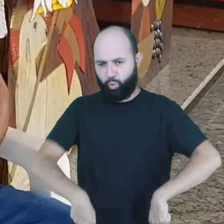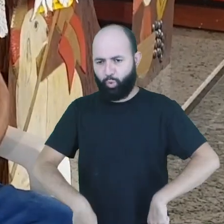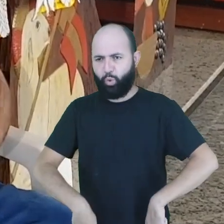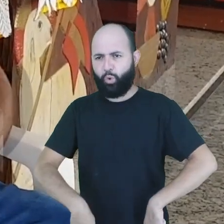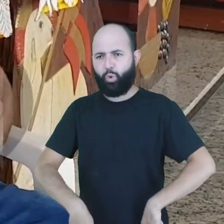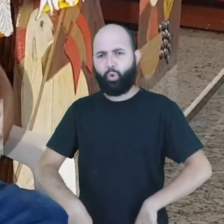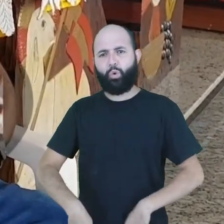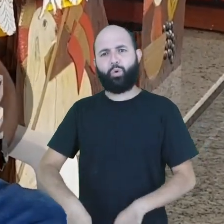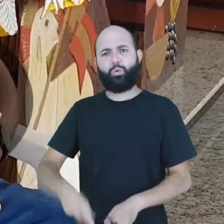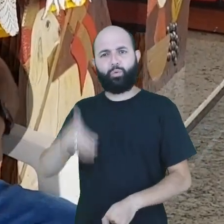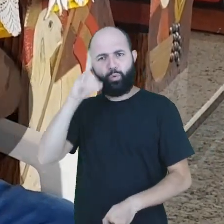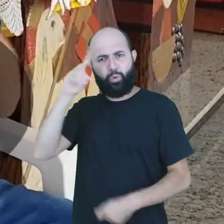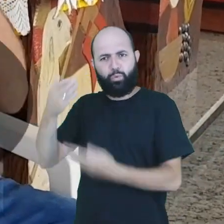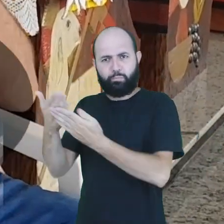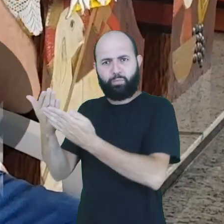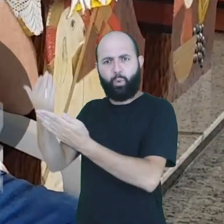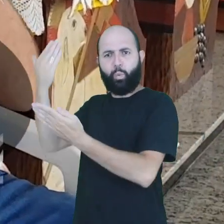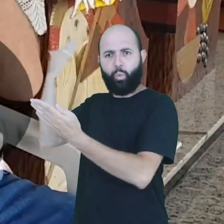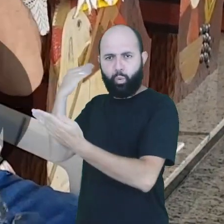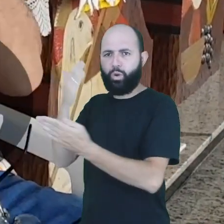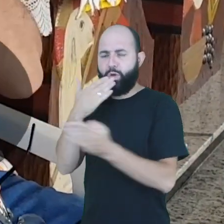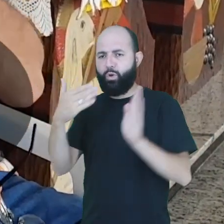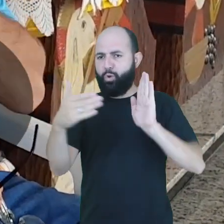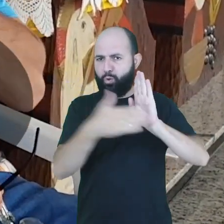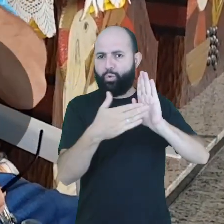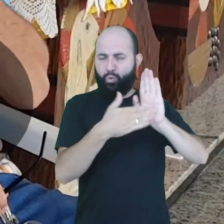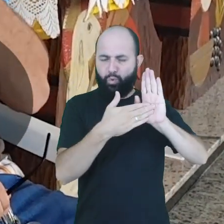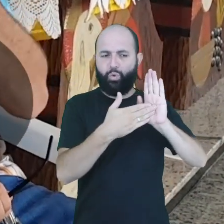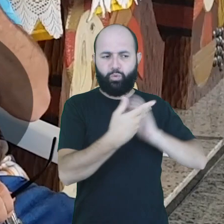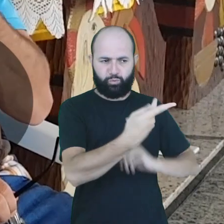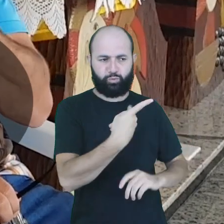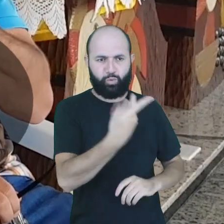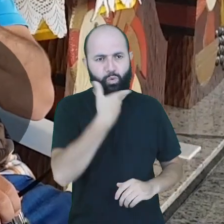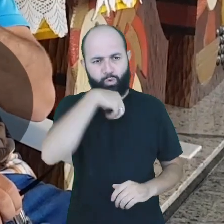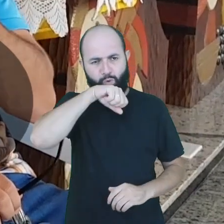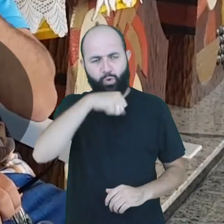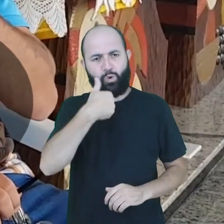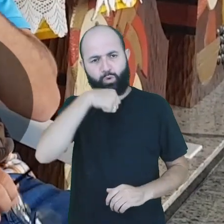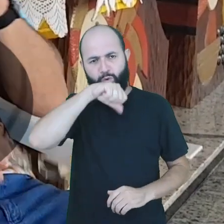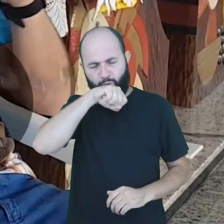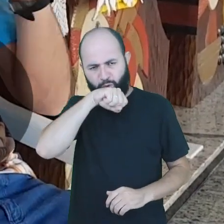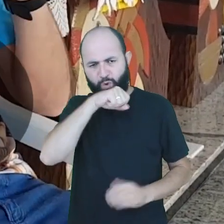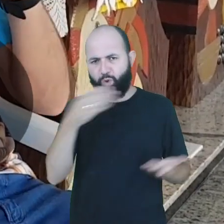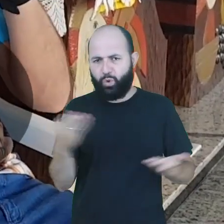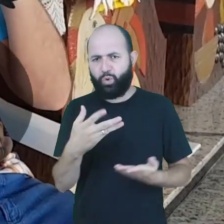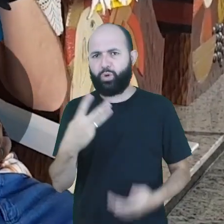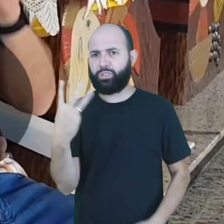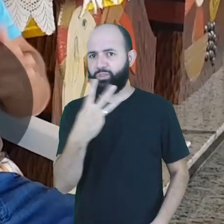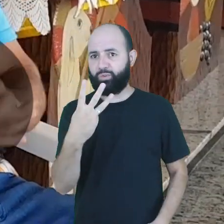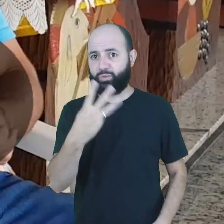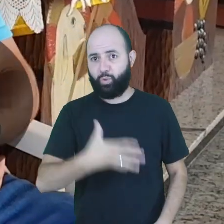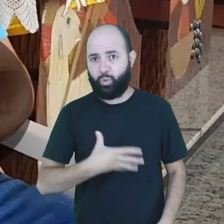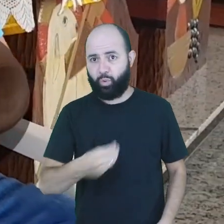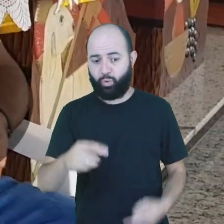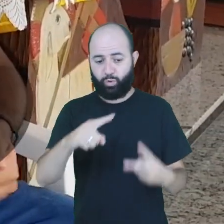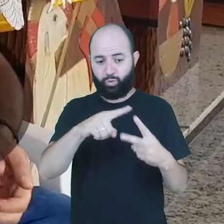Ele prometeu para nós que nós seríamos pais. E hoje nós somos pais de 3 filhos.